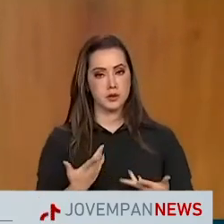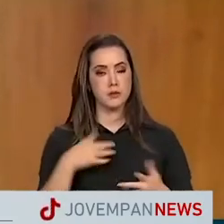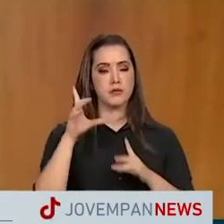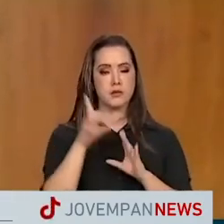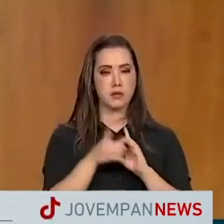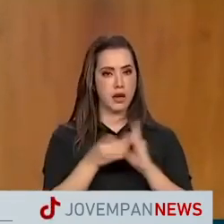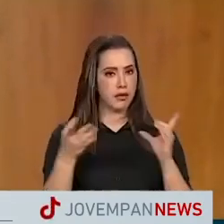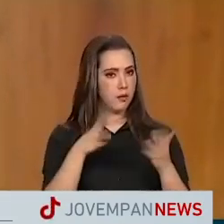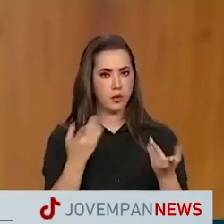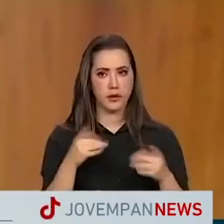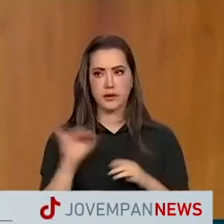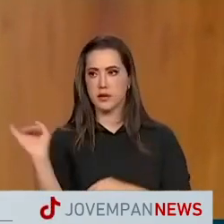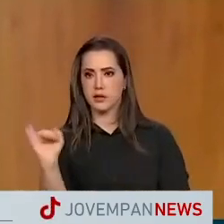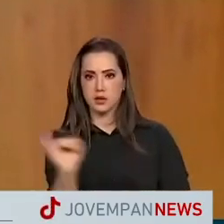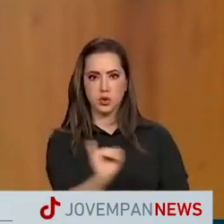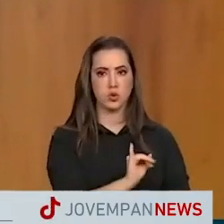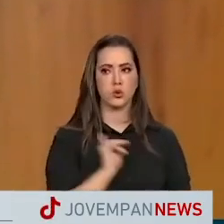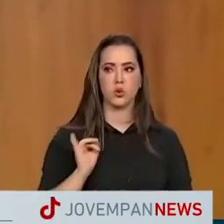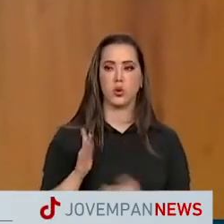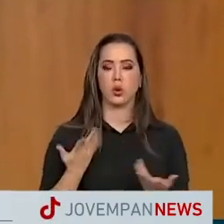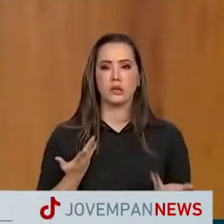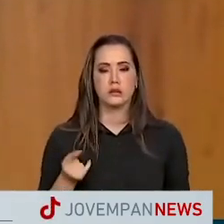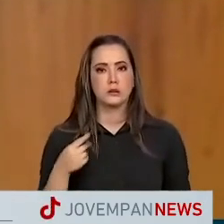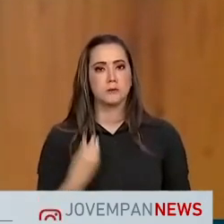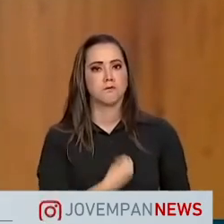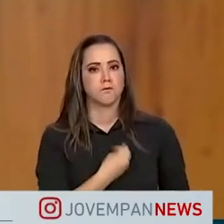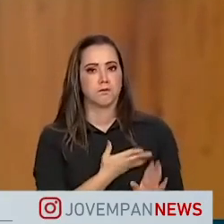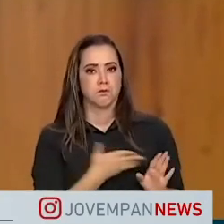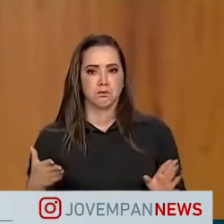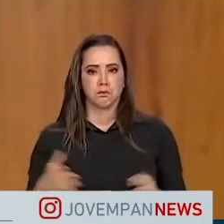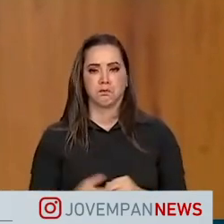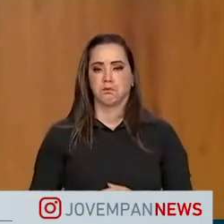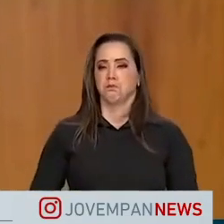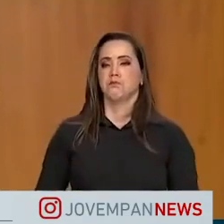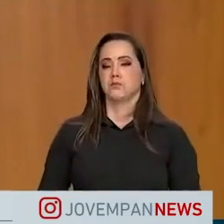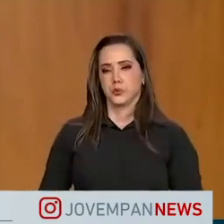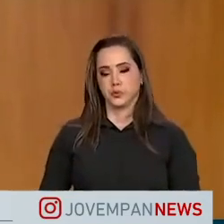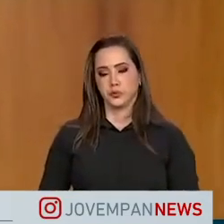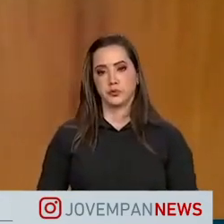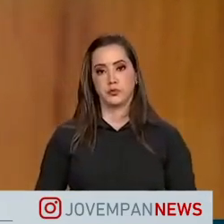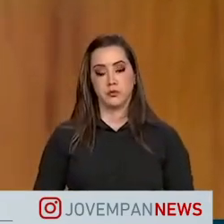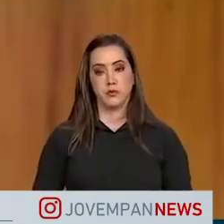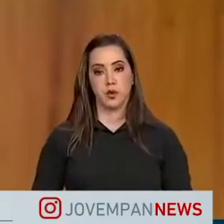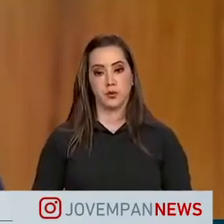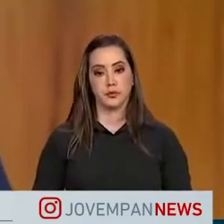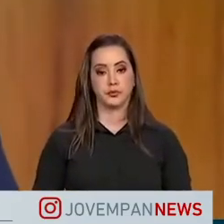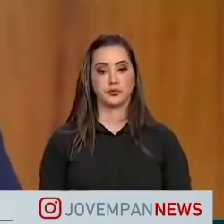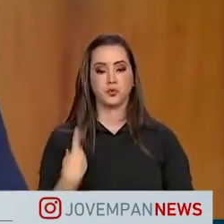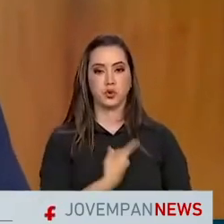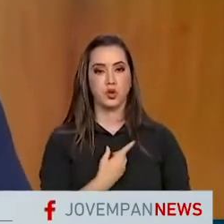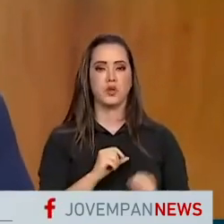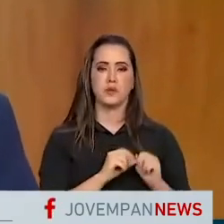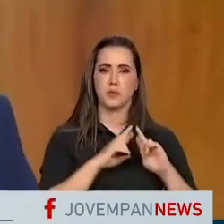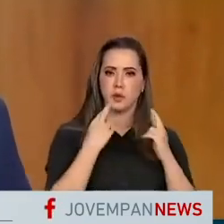Barbalho, foi o primeiro a falar e reafirmou o compromisso com a democracia. Ao tempo desta reunião,